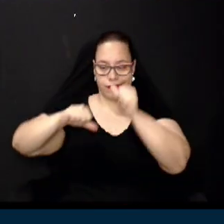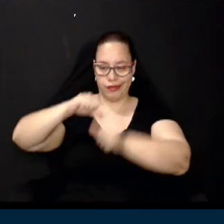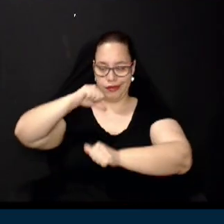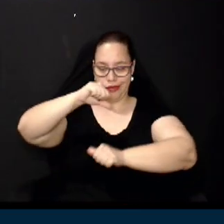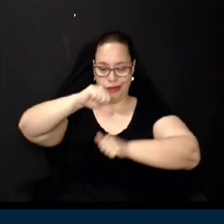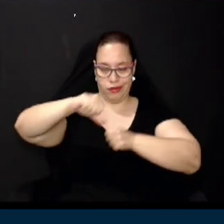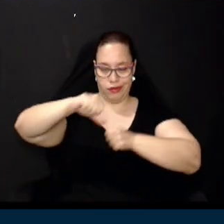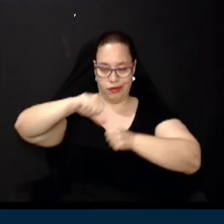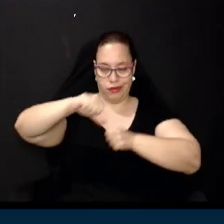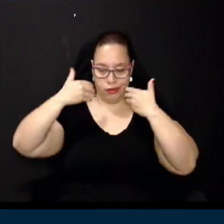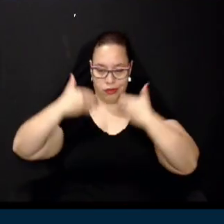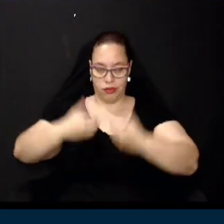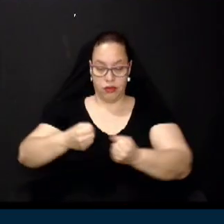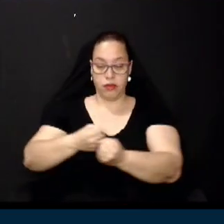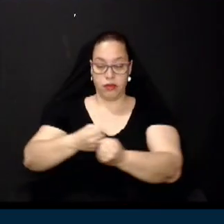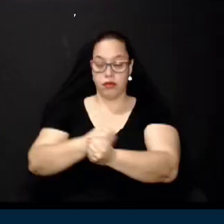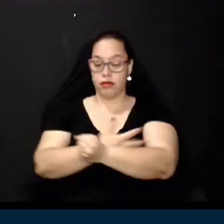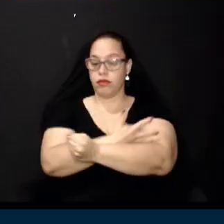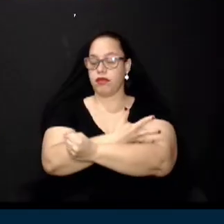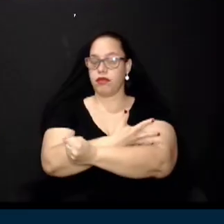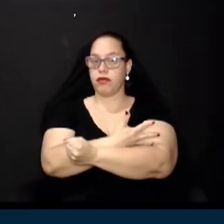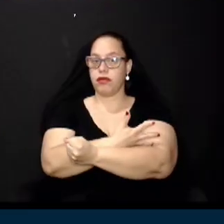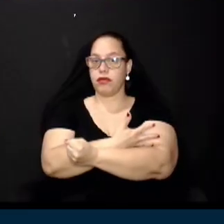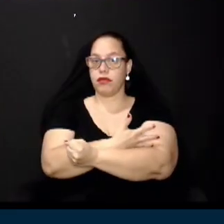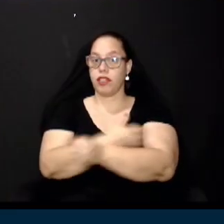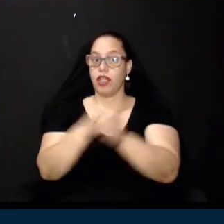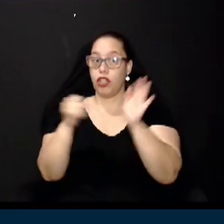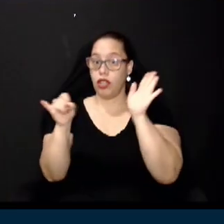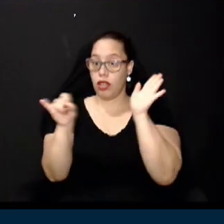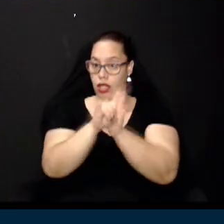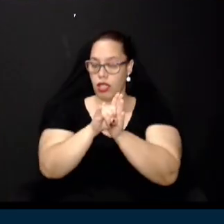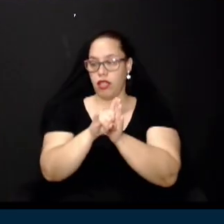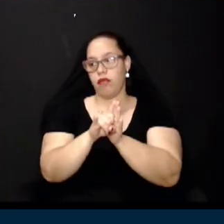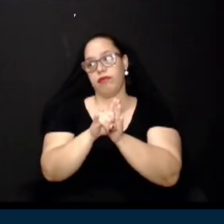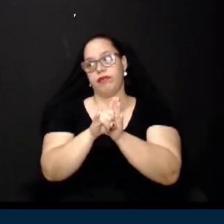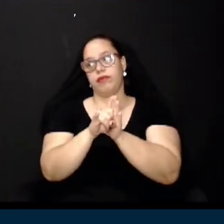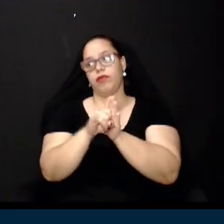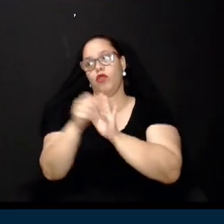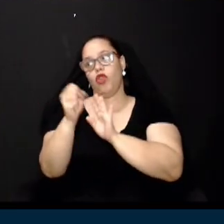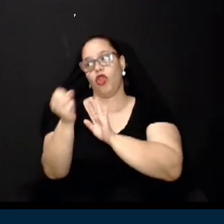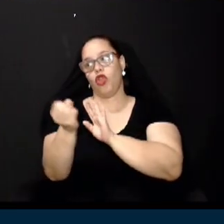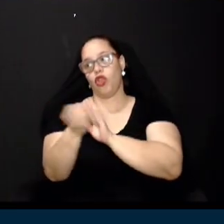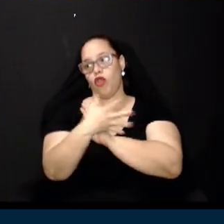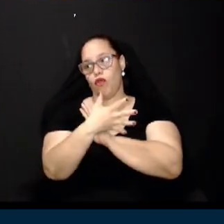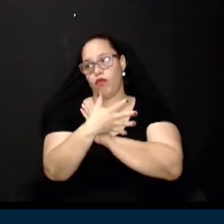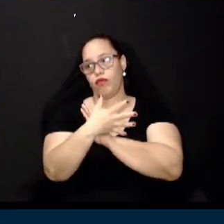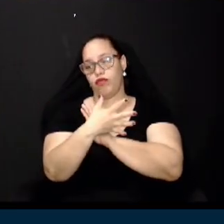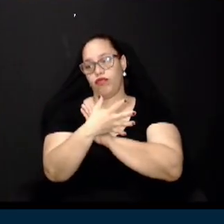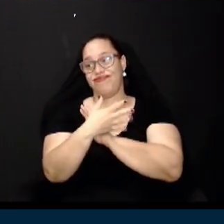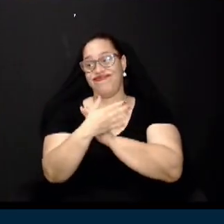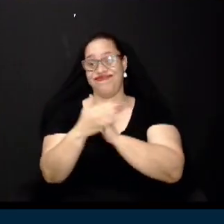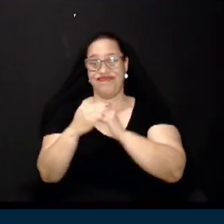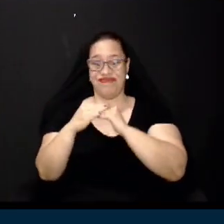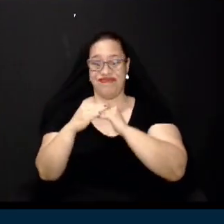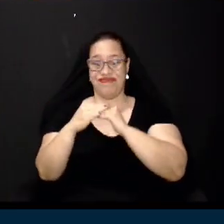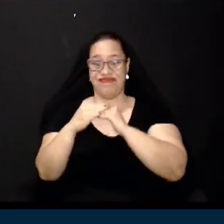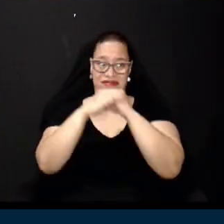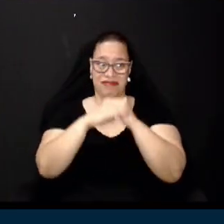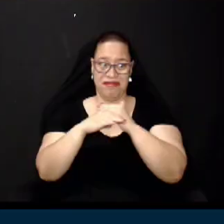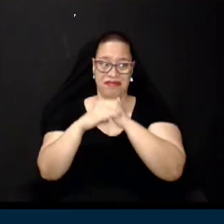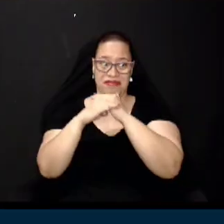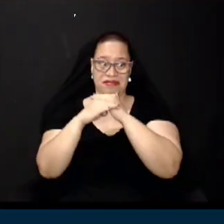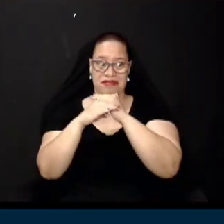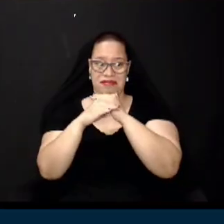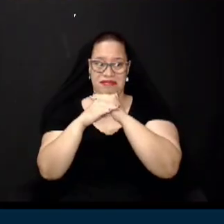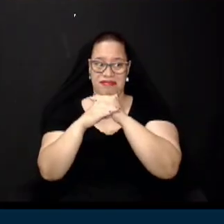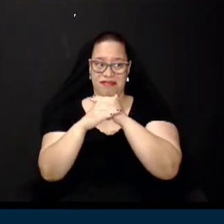também uma reconstrução de identidade, né? Tem uma linha tênue ou tudo isso parte do